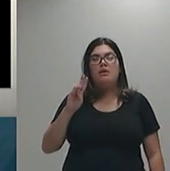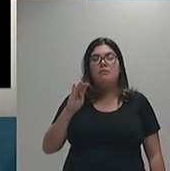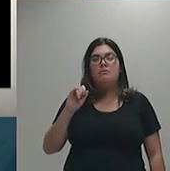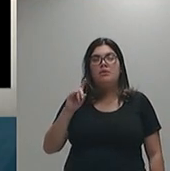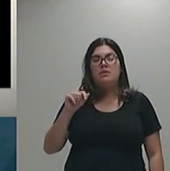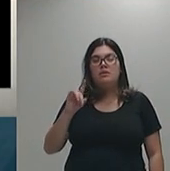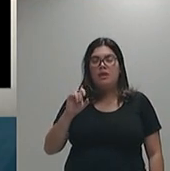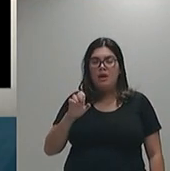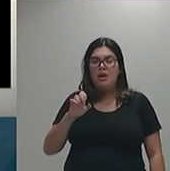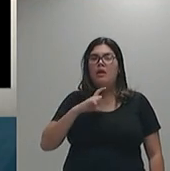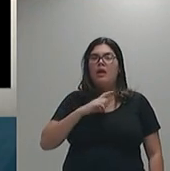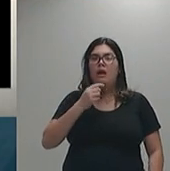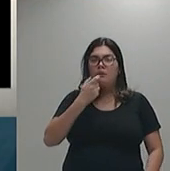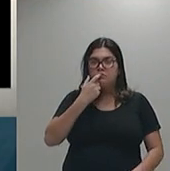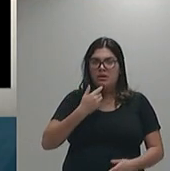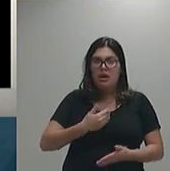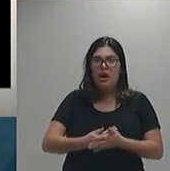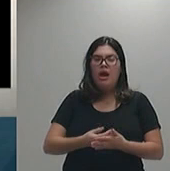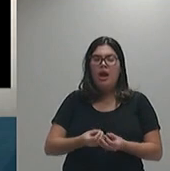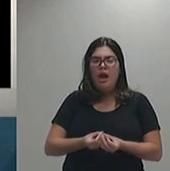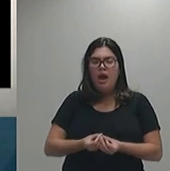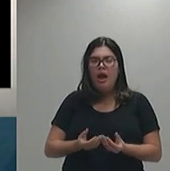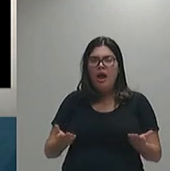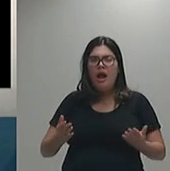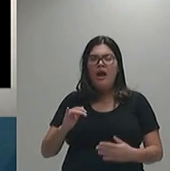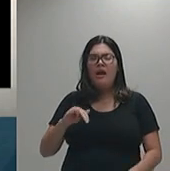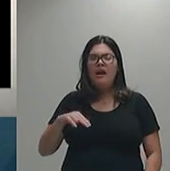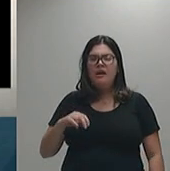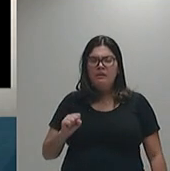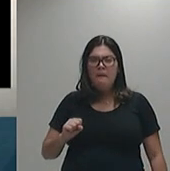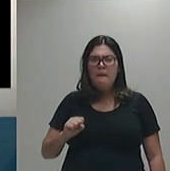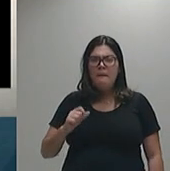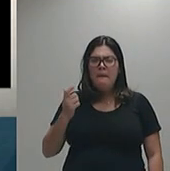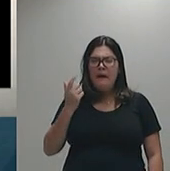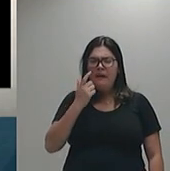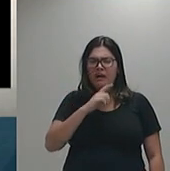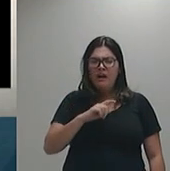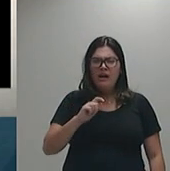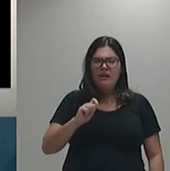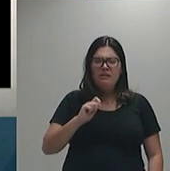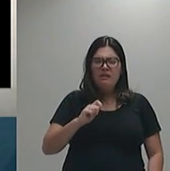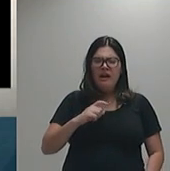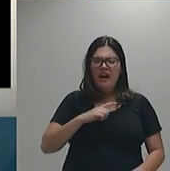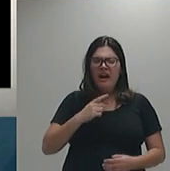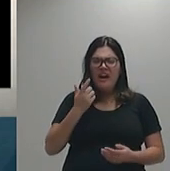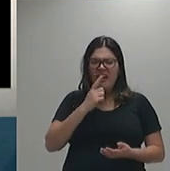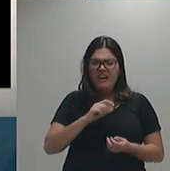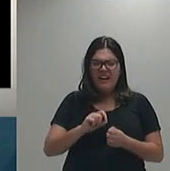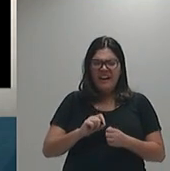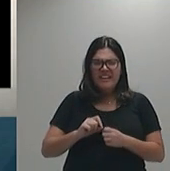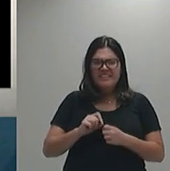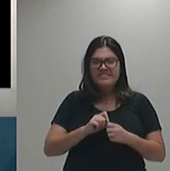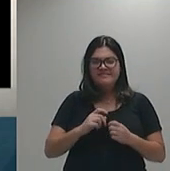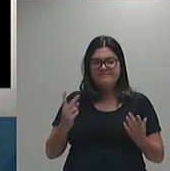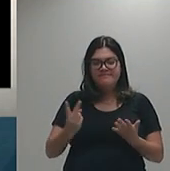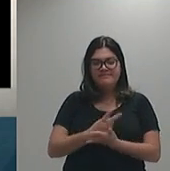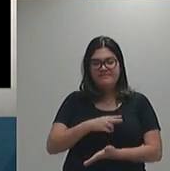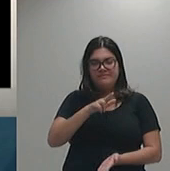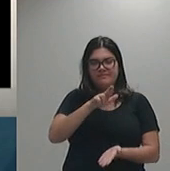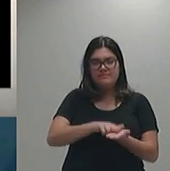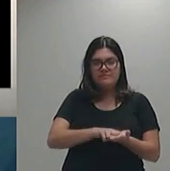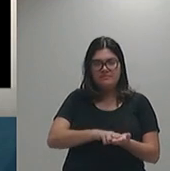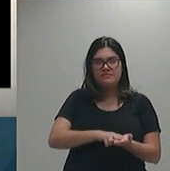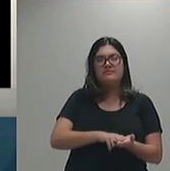aprimorado pela ns-3 permitindo inclusive que ela seja realizada nos casos de internações no modo que